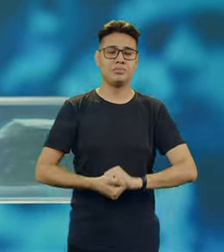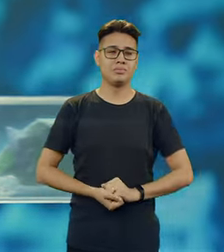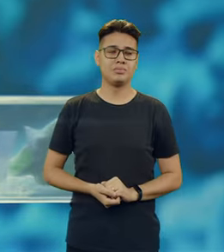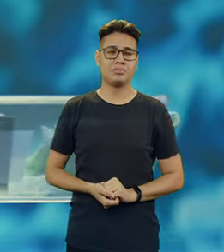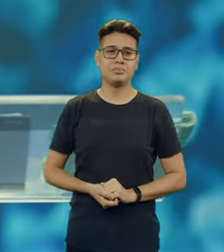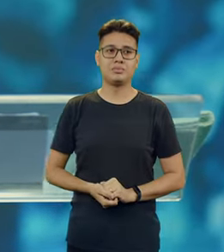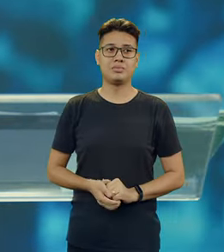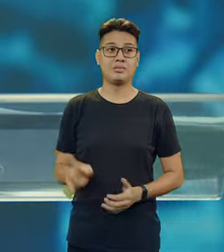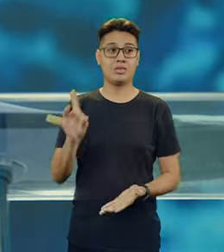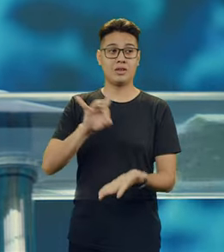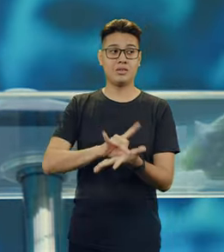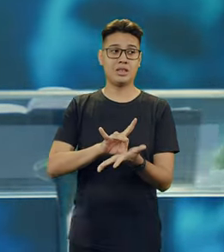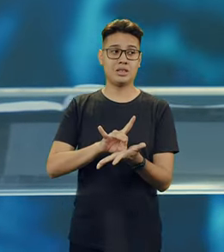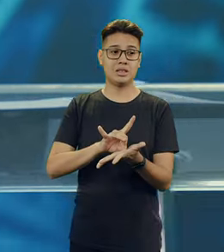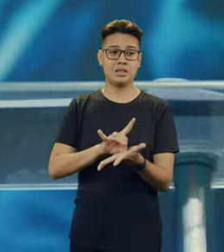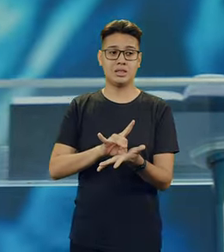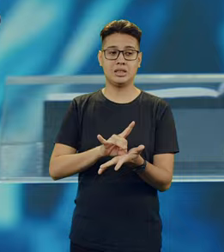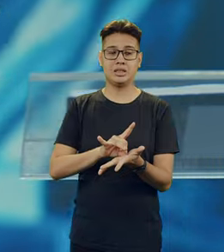Na verdade,